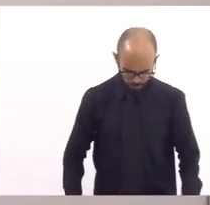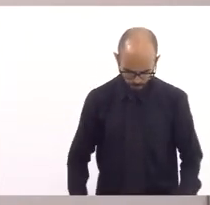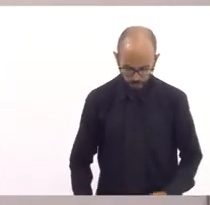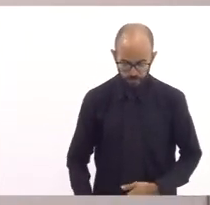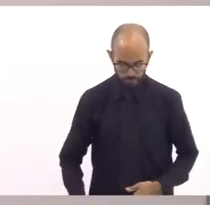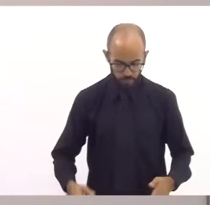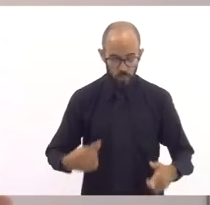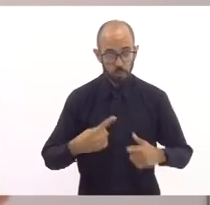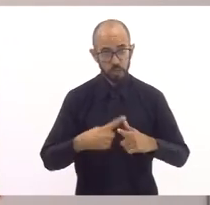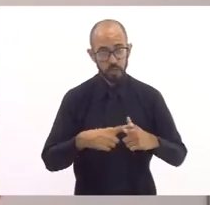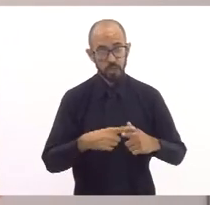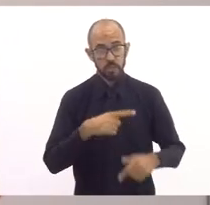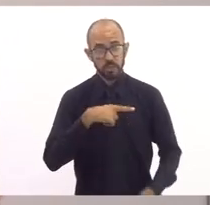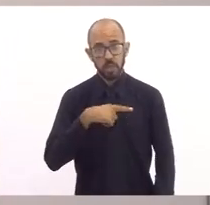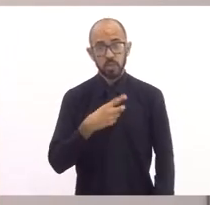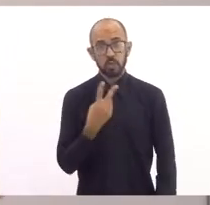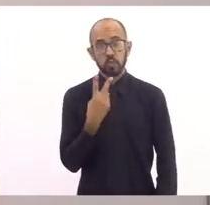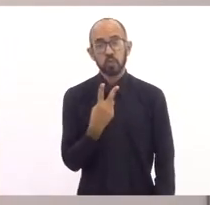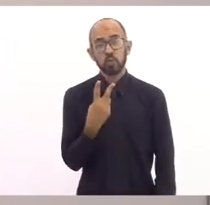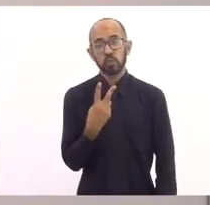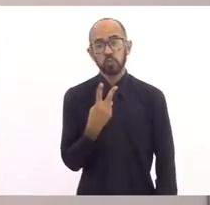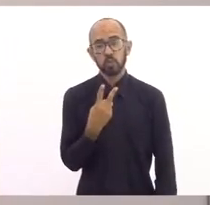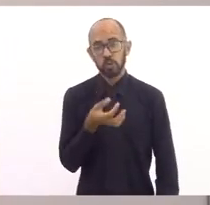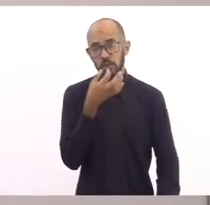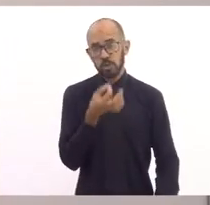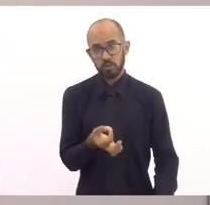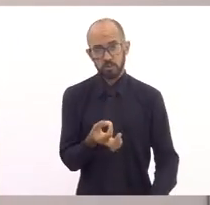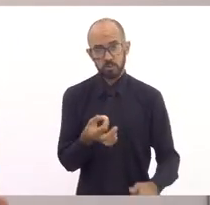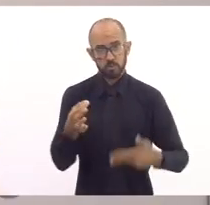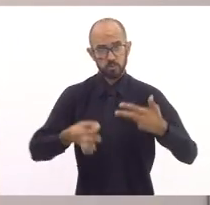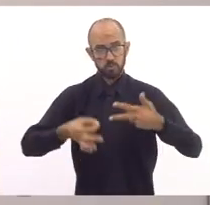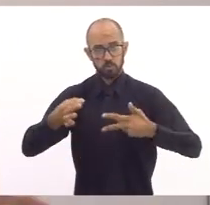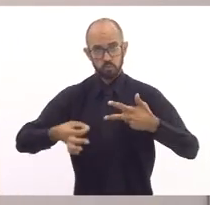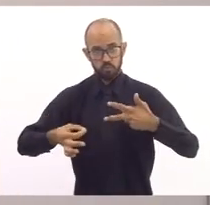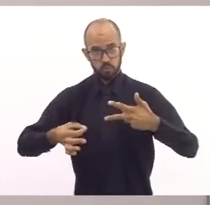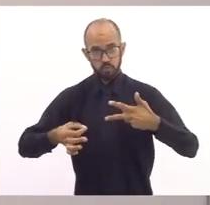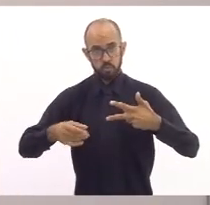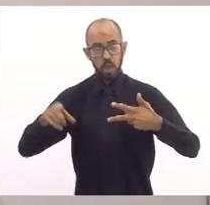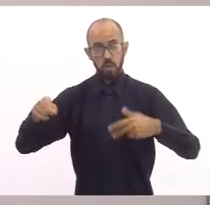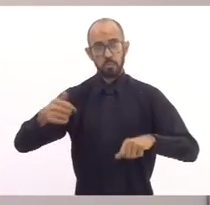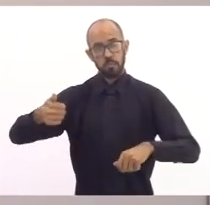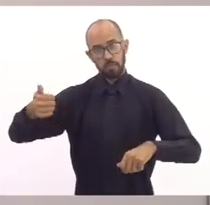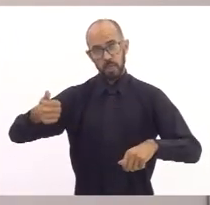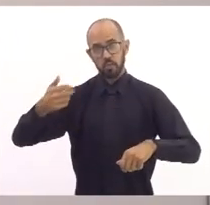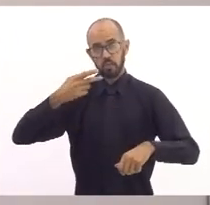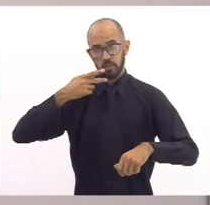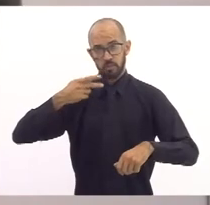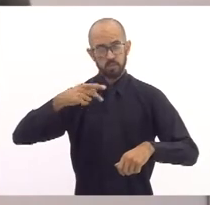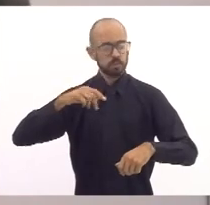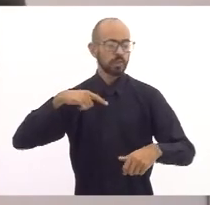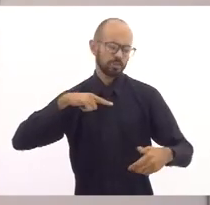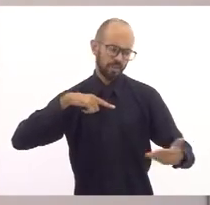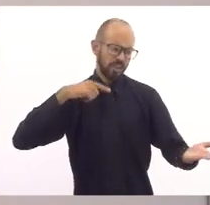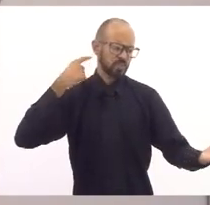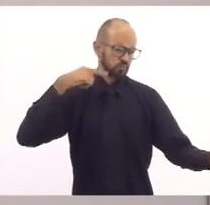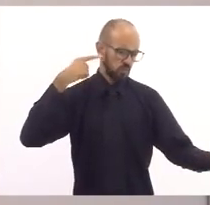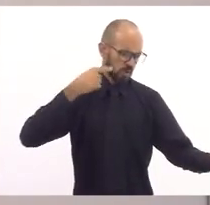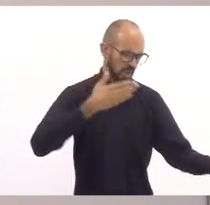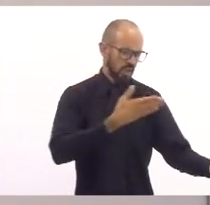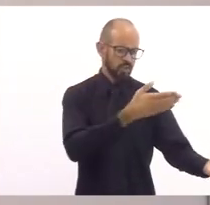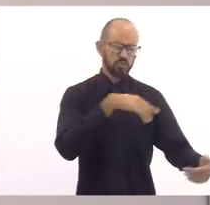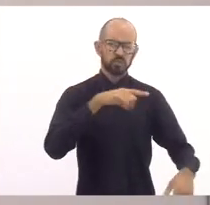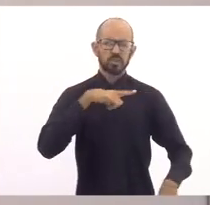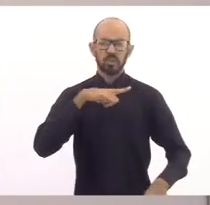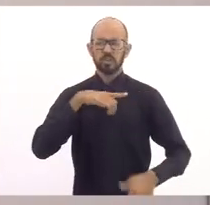Porque tem duas correntes jurídicas. Uma que acha que o fato gerador, e tem aqui advogados, tem aqui o doutor